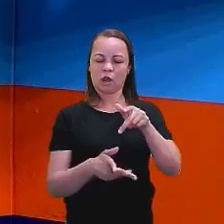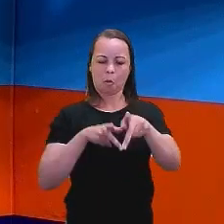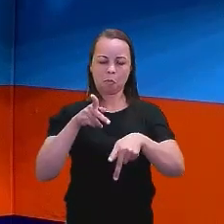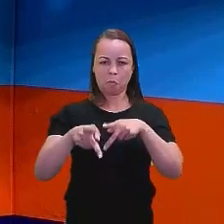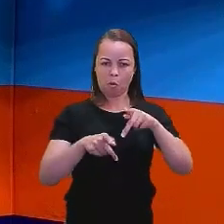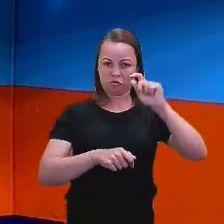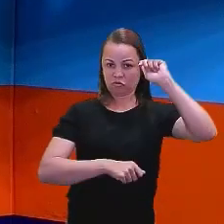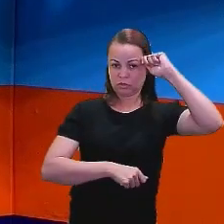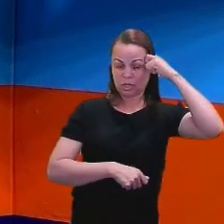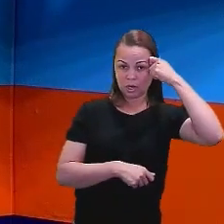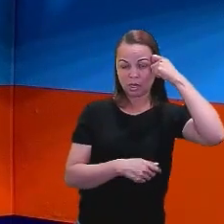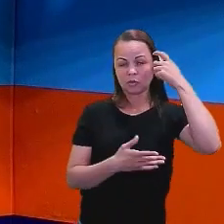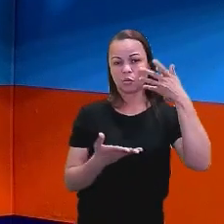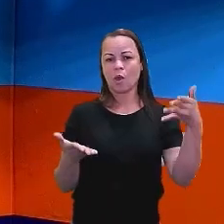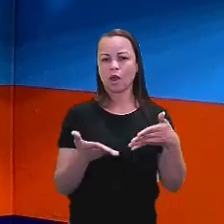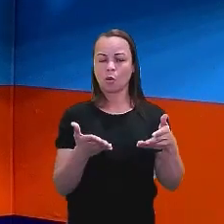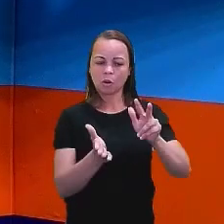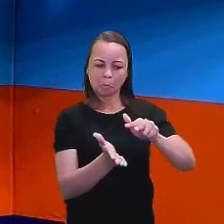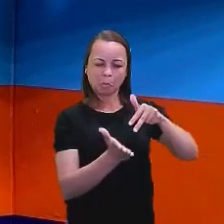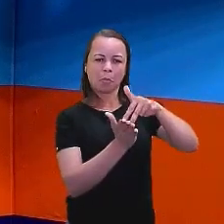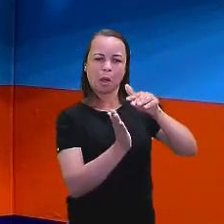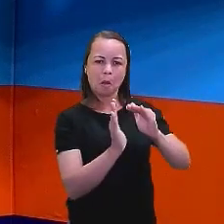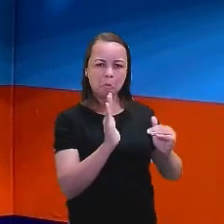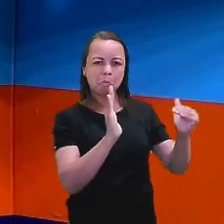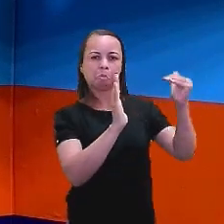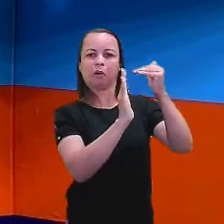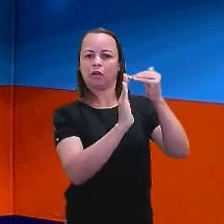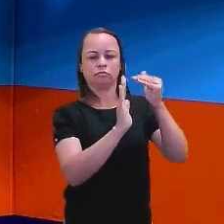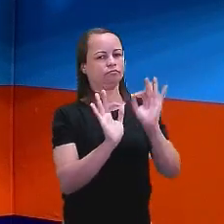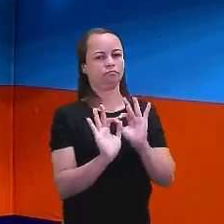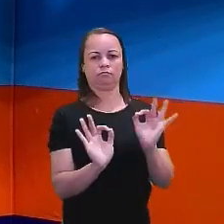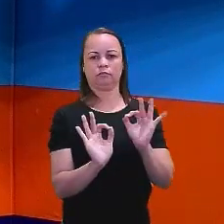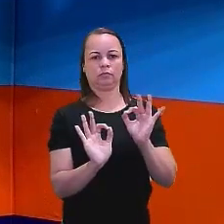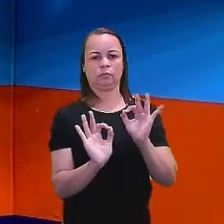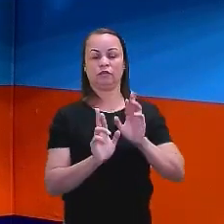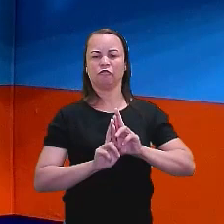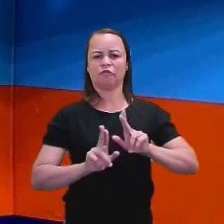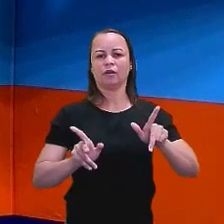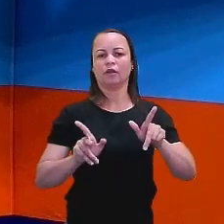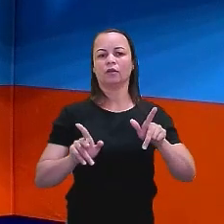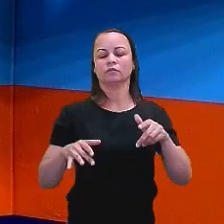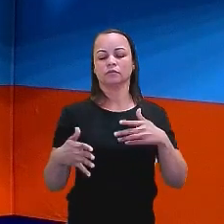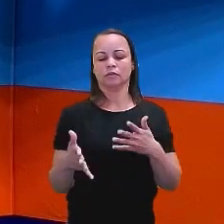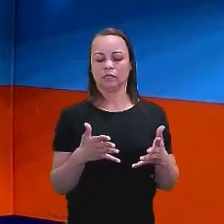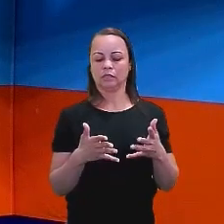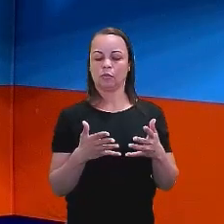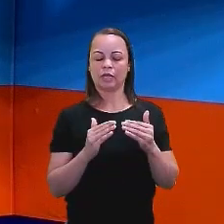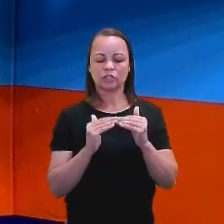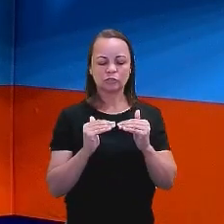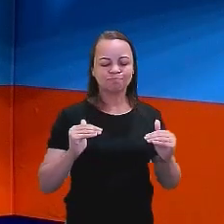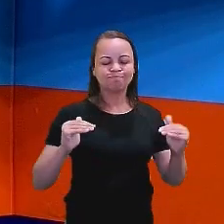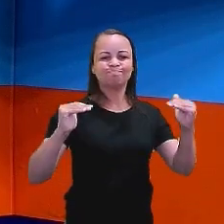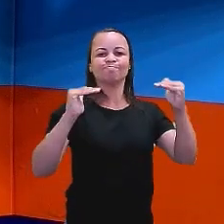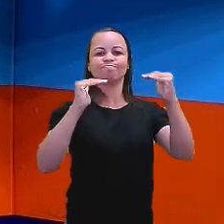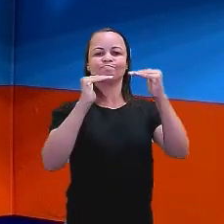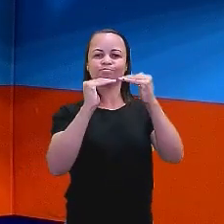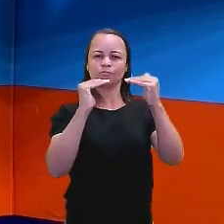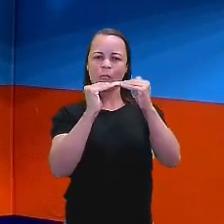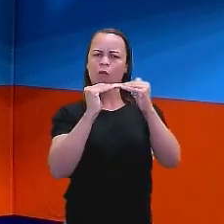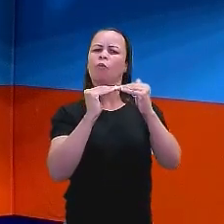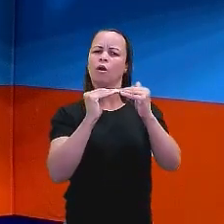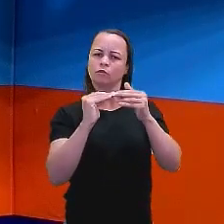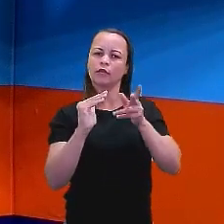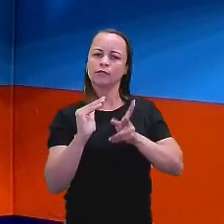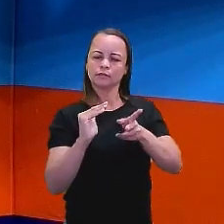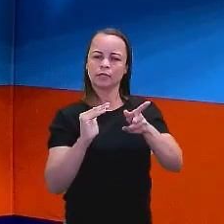negro agora num patamar de superioridade. Pelo contrário, é uma questão de colocar a nível de igualdade,